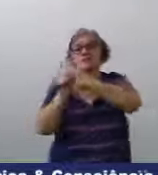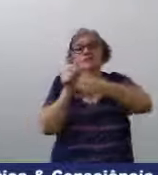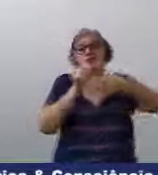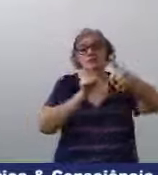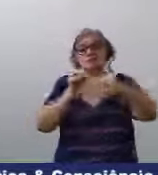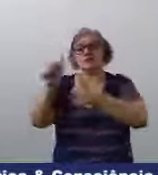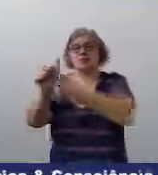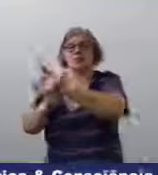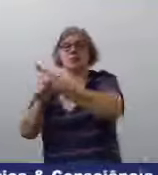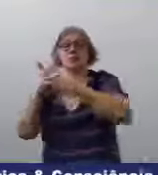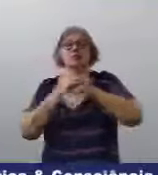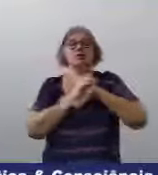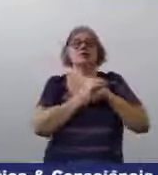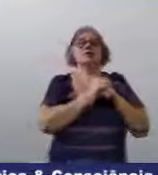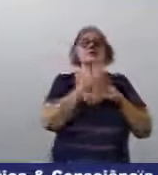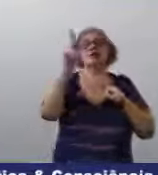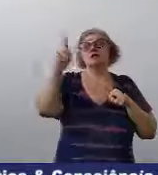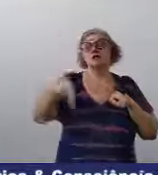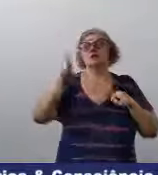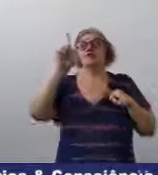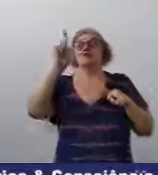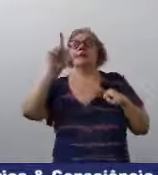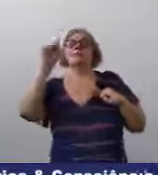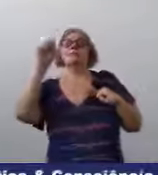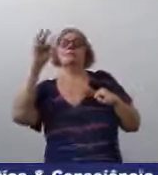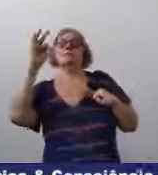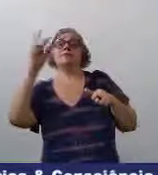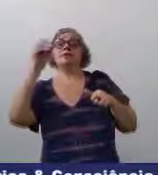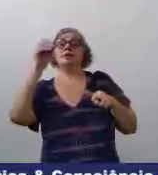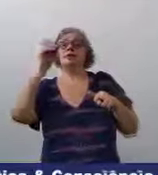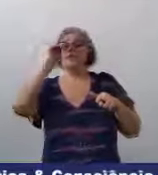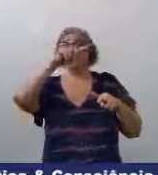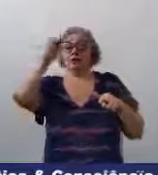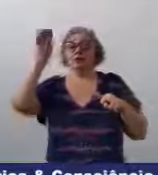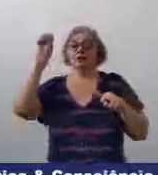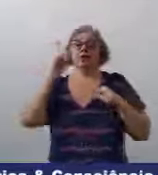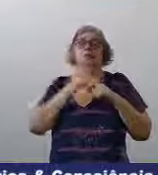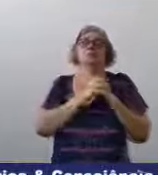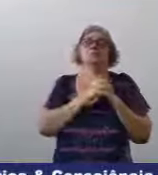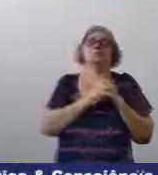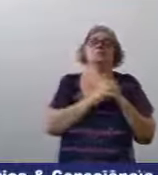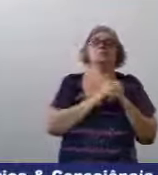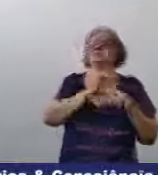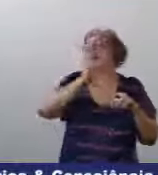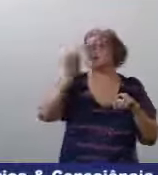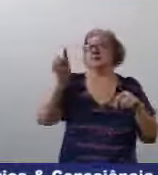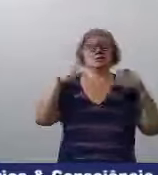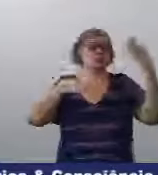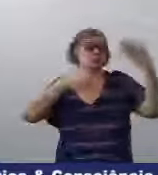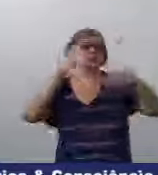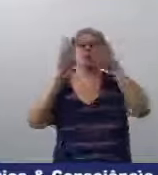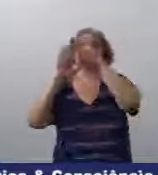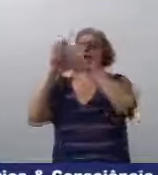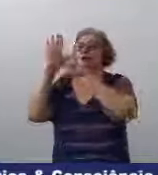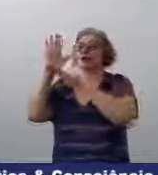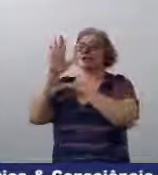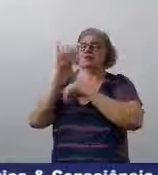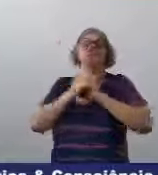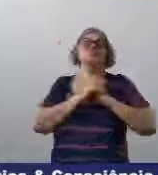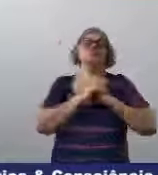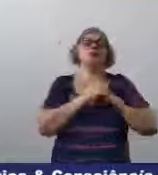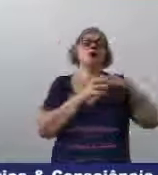que a física quântica se aproximava cada vez mais de Platão. E esse é o terreno bonito para examinarmos. Não das fórmulas que são